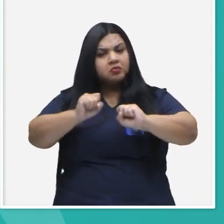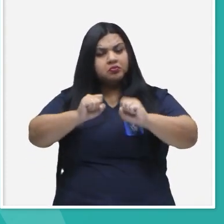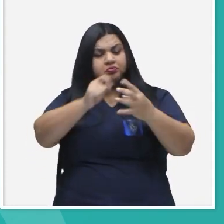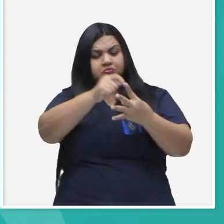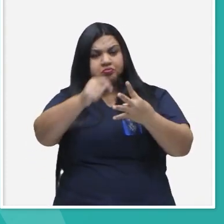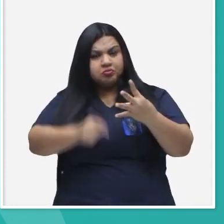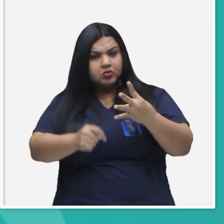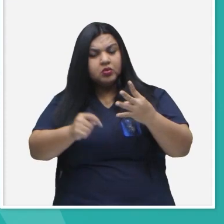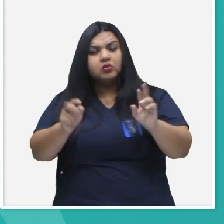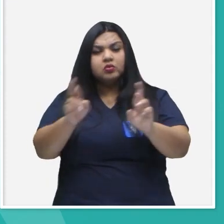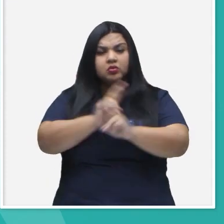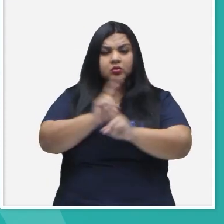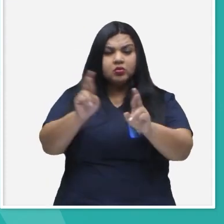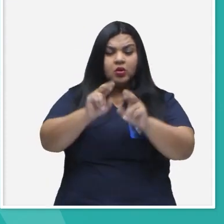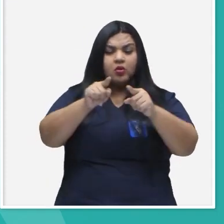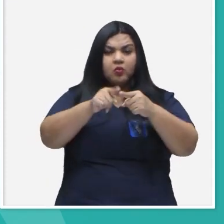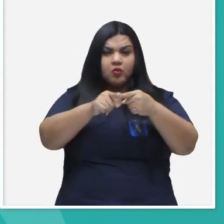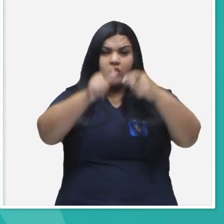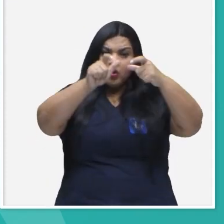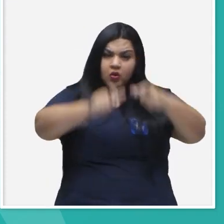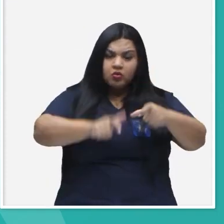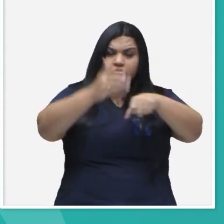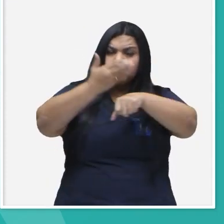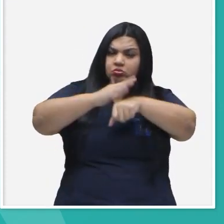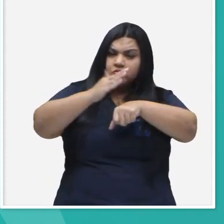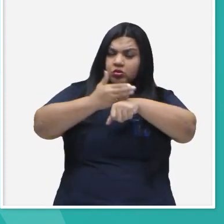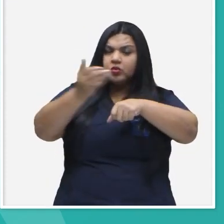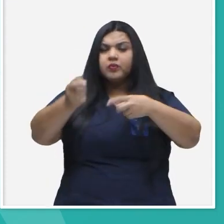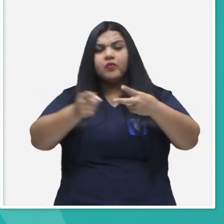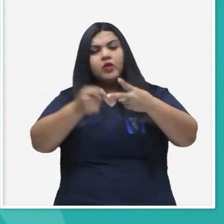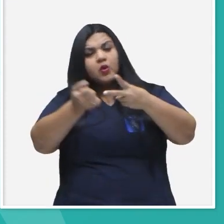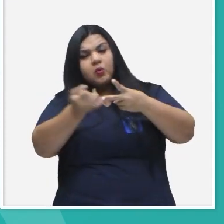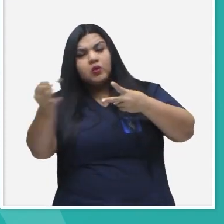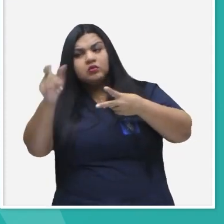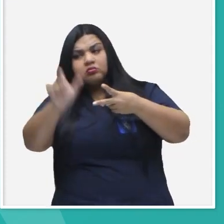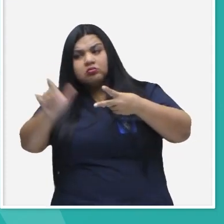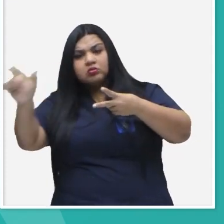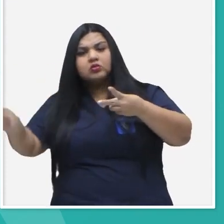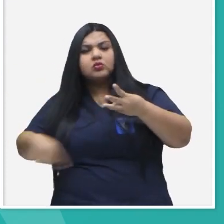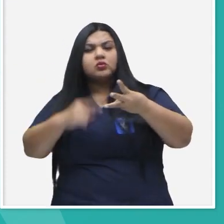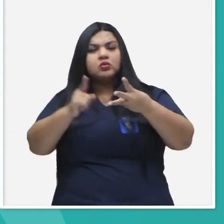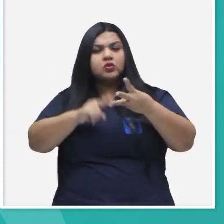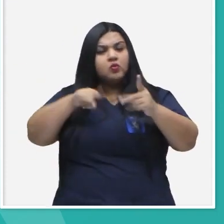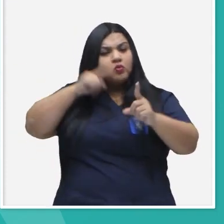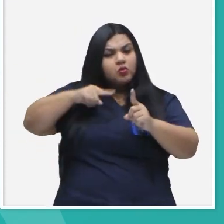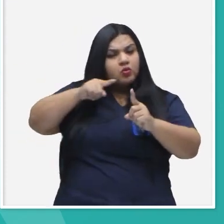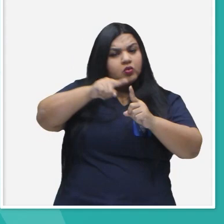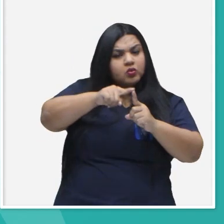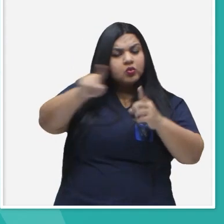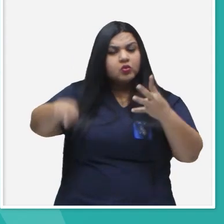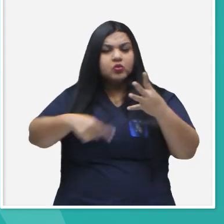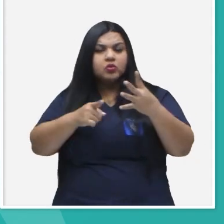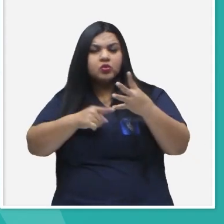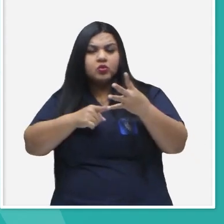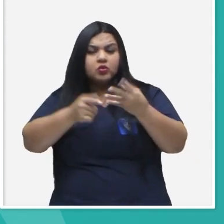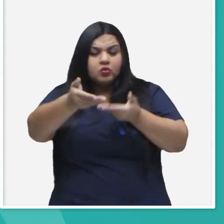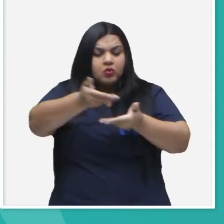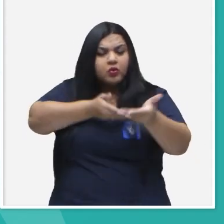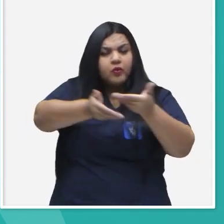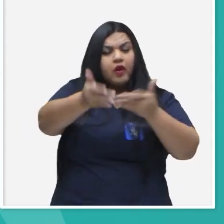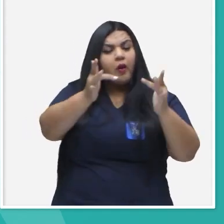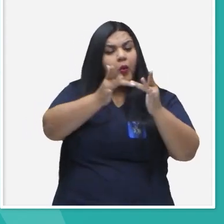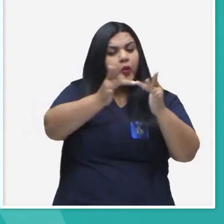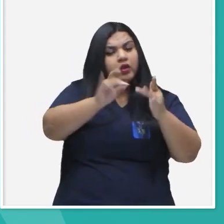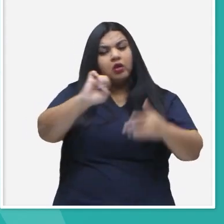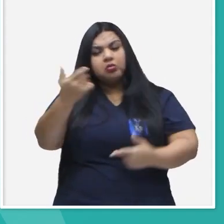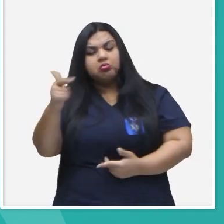Em relação ao local onde se é praticada, a quantidade de jogadores, o objetivo do jogo e também com ou